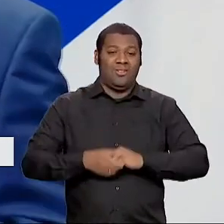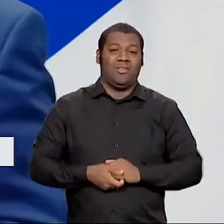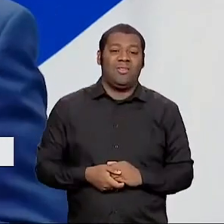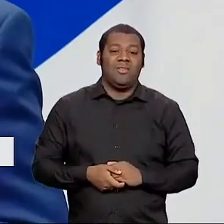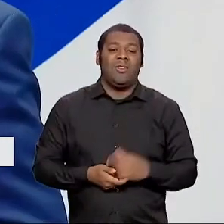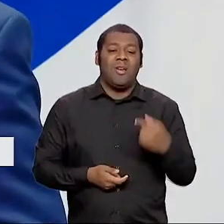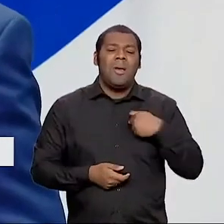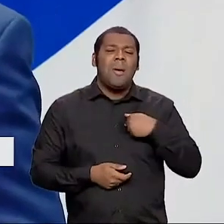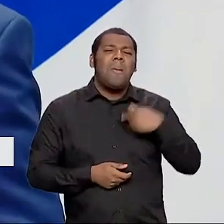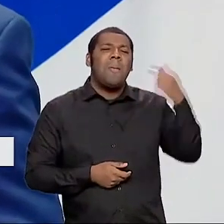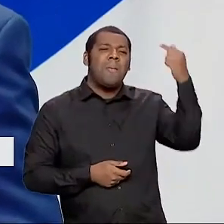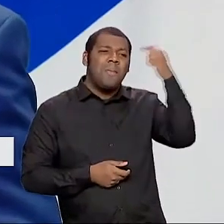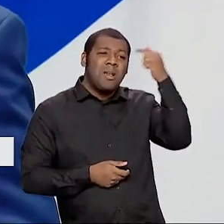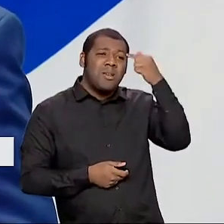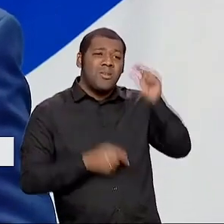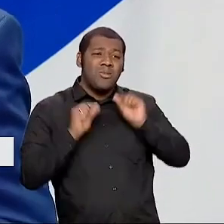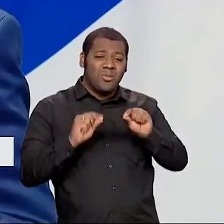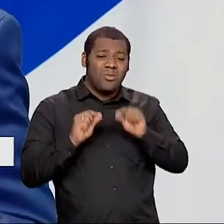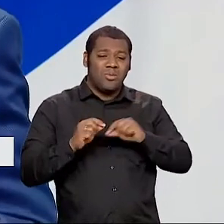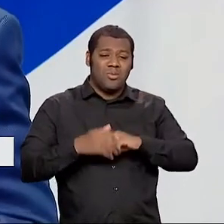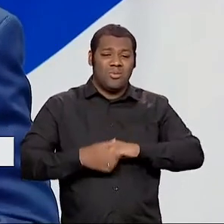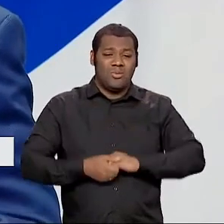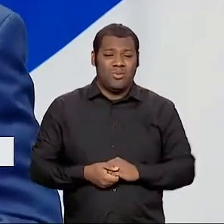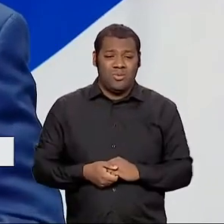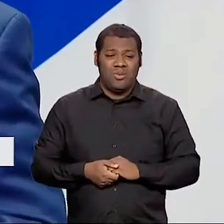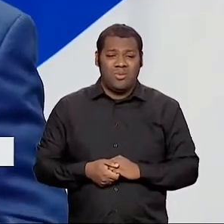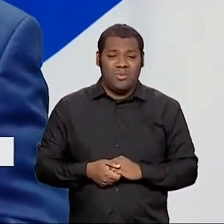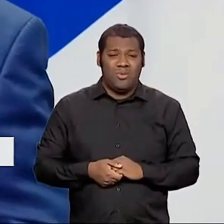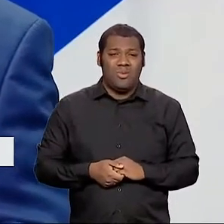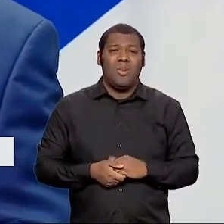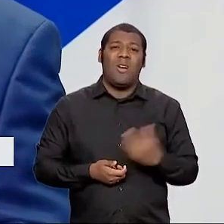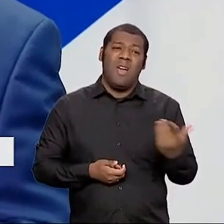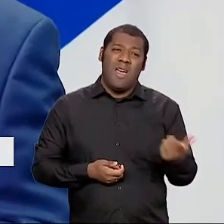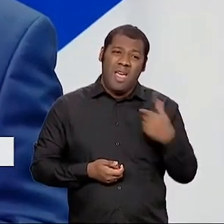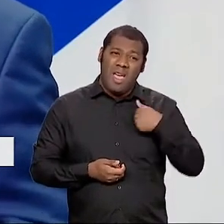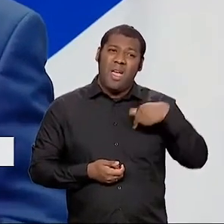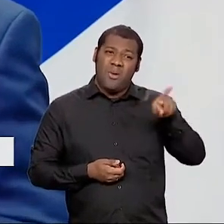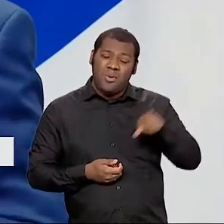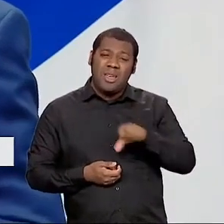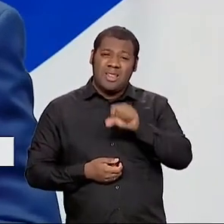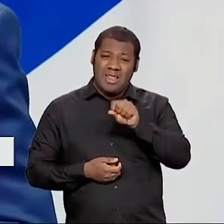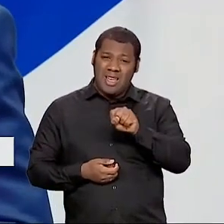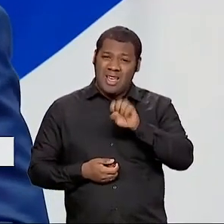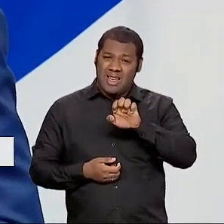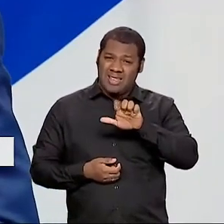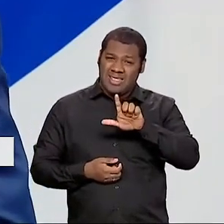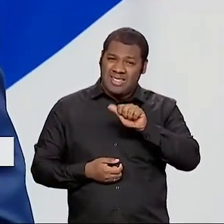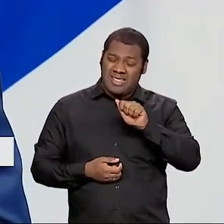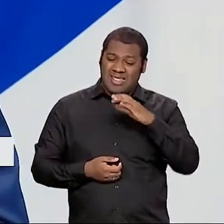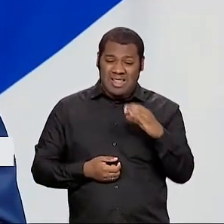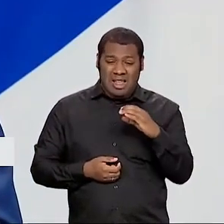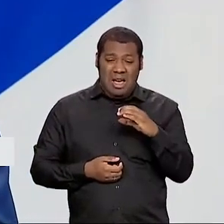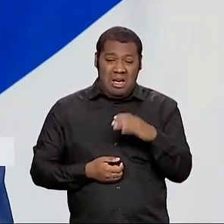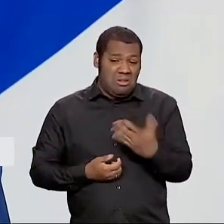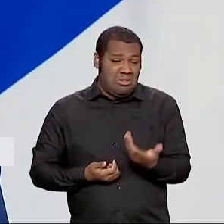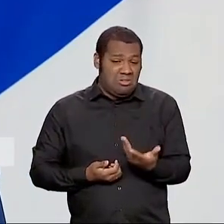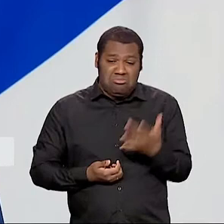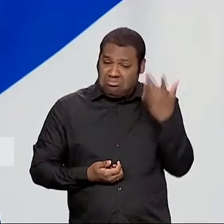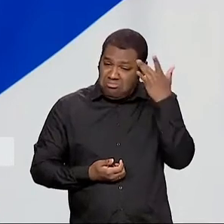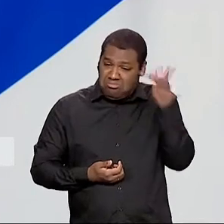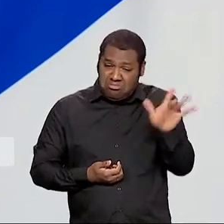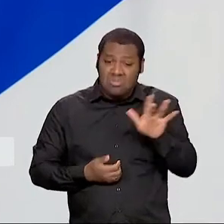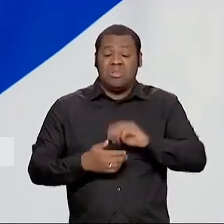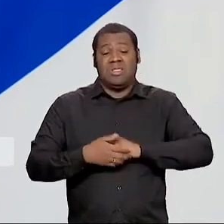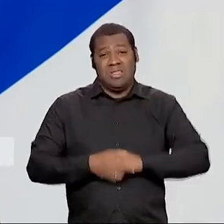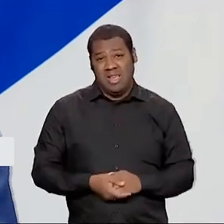eu estou pensando se eu for a CELAC ou não. Se eu não for, vai o companheiro Alckmin me representando, né? Eu não